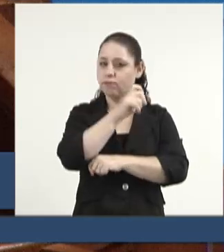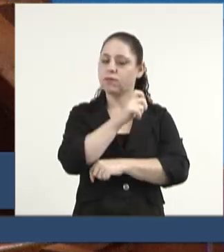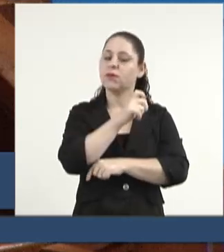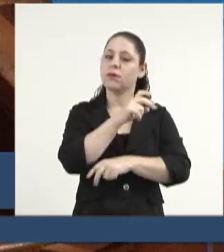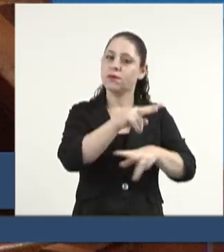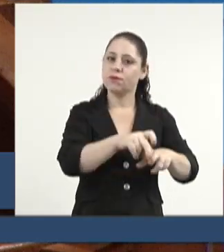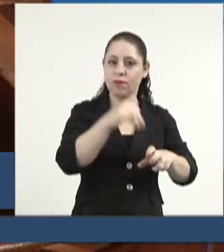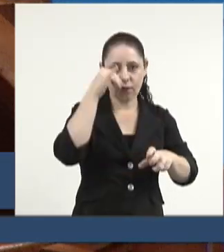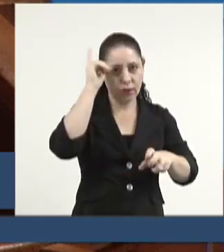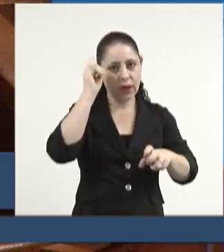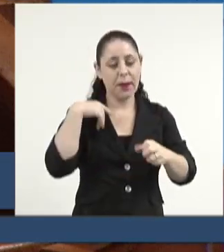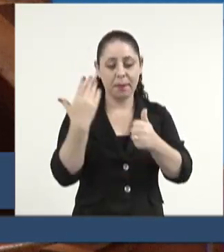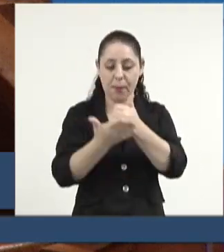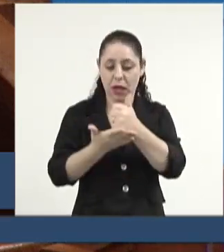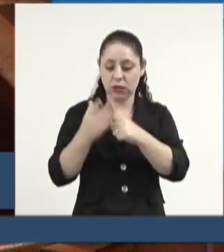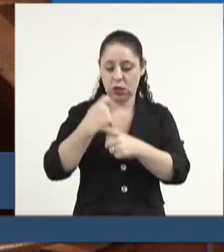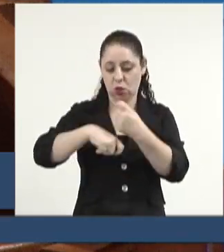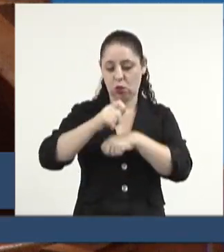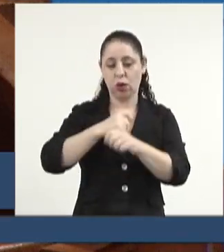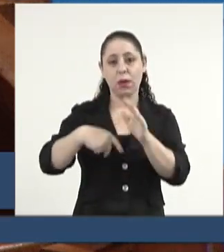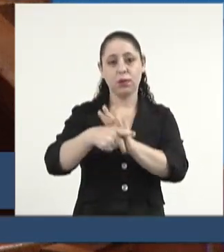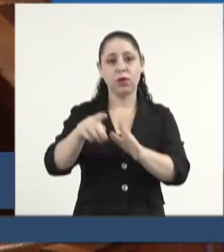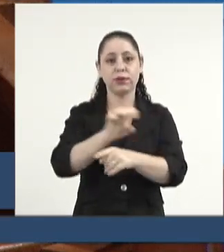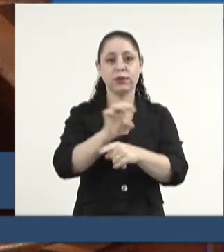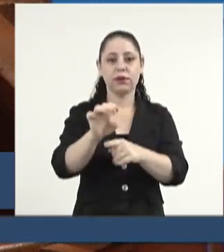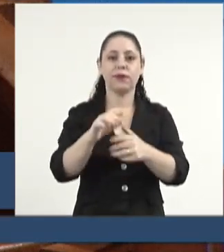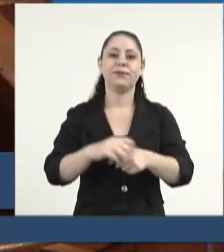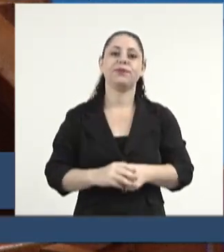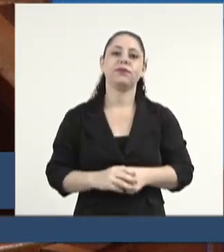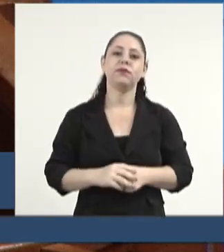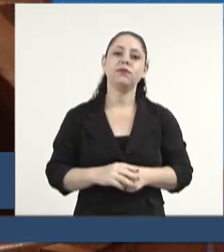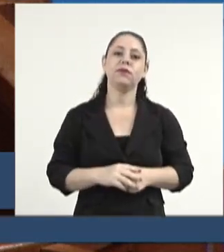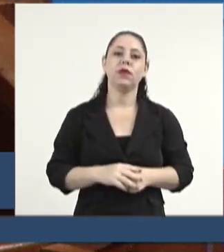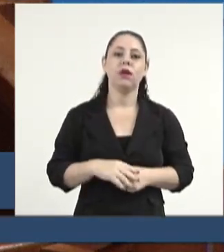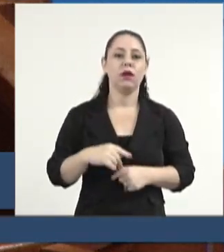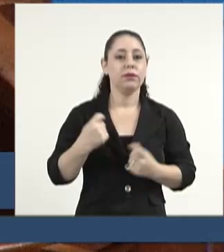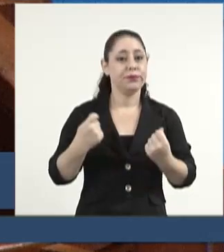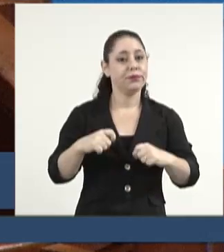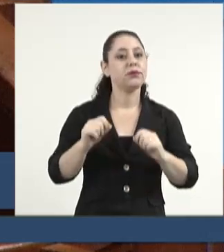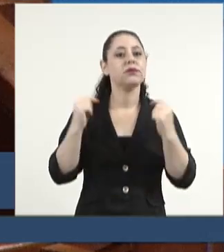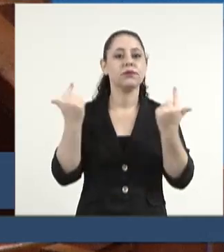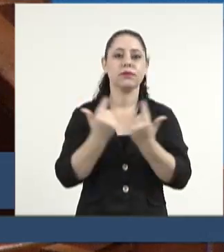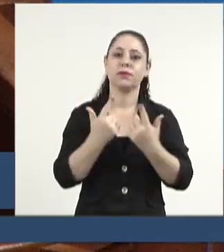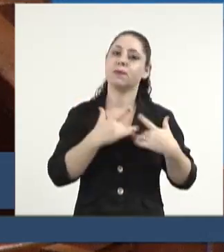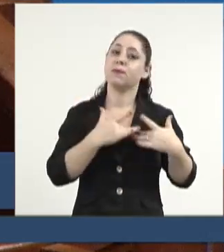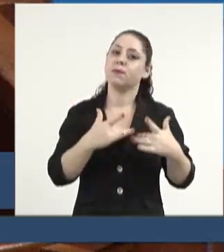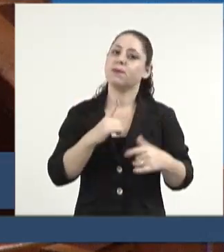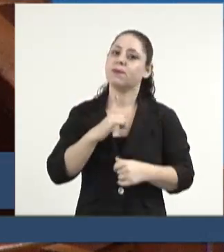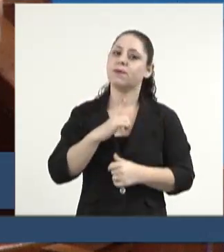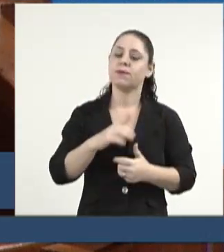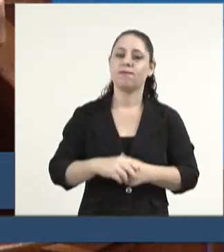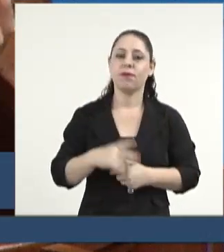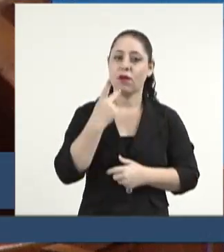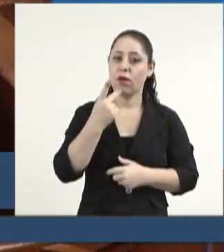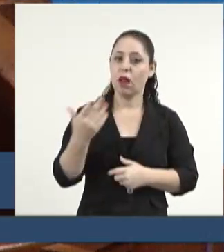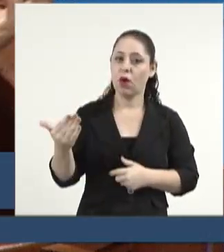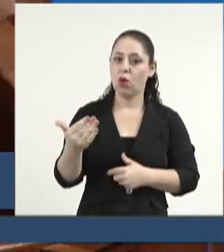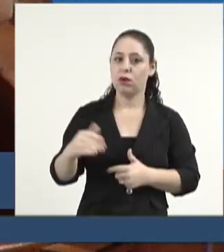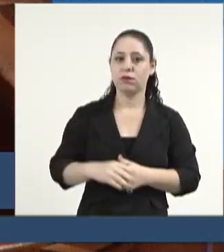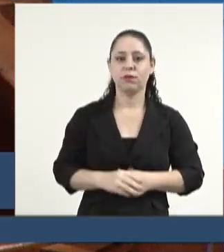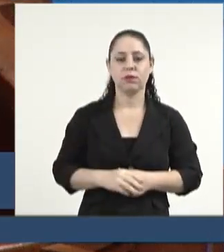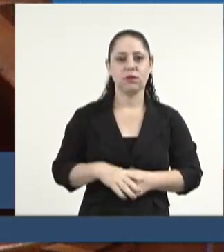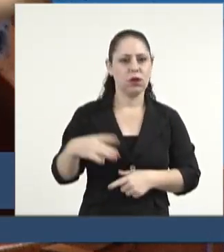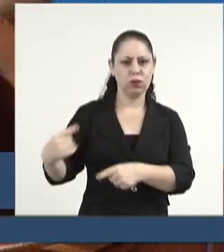agropecuária, que é a base da economia de Mato Grosso do Sul. Então, essa casa precisa ter sensibilidade, e eu digo aqui, agora não é um momento, não é